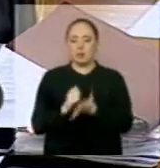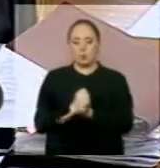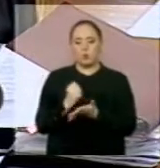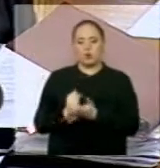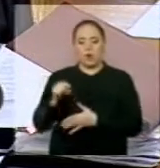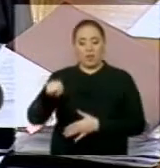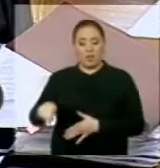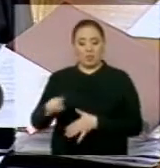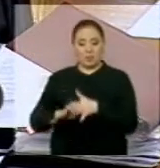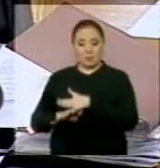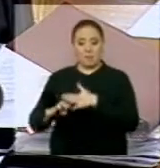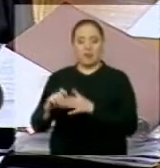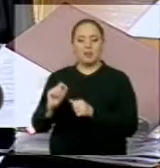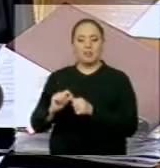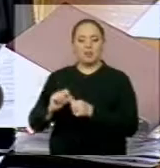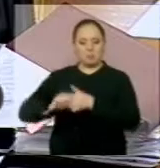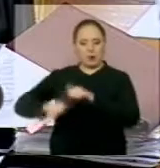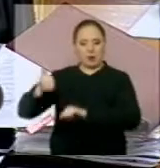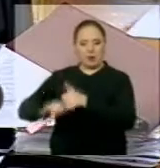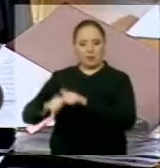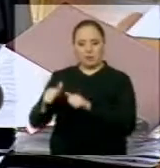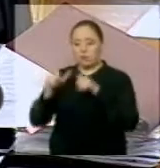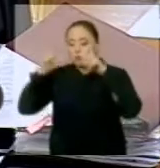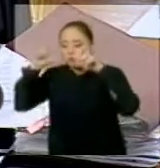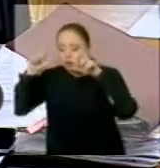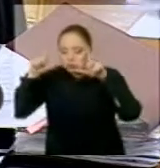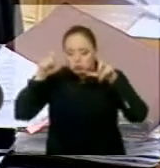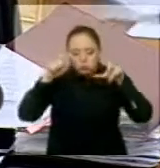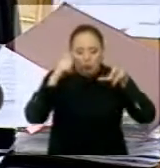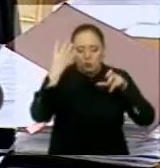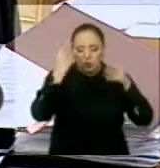empresa fizesse uma análise fotográfica